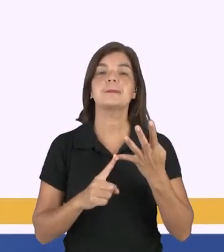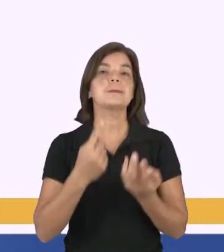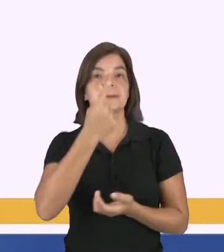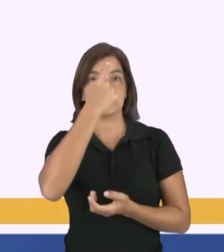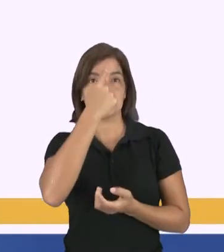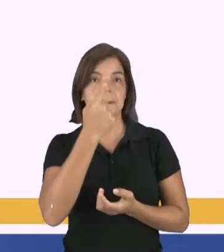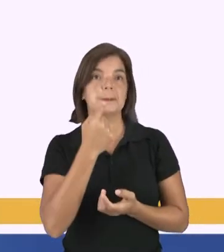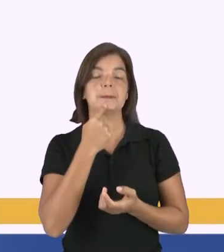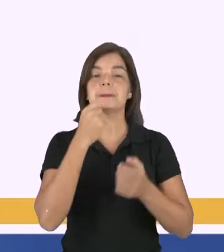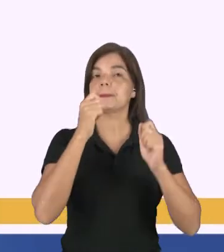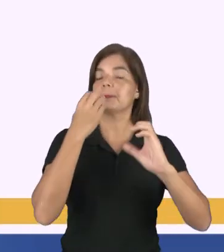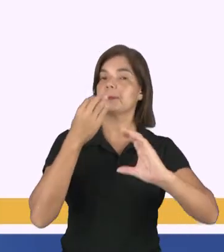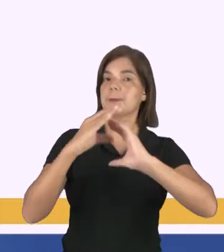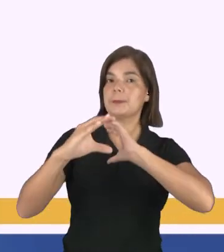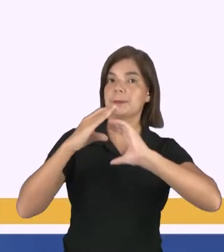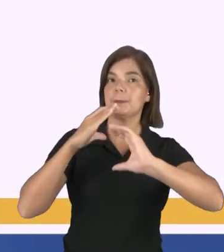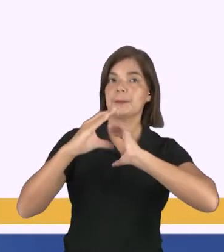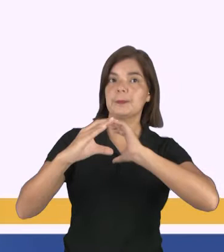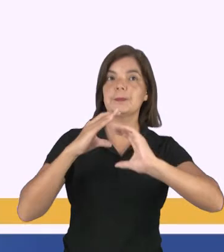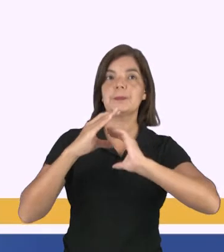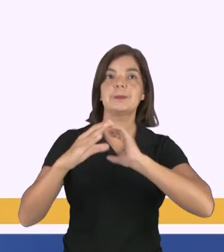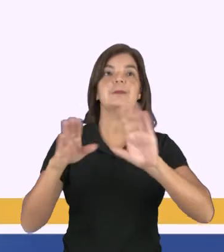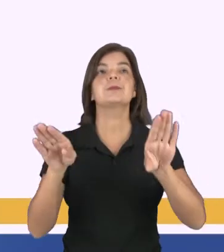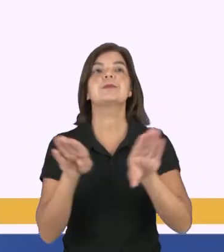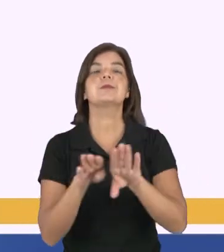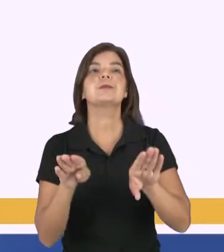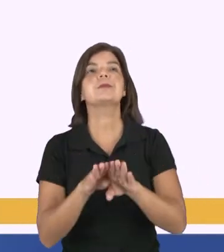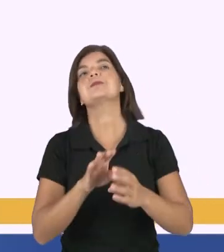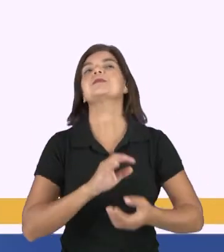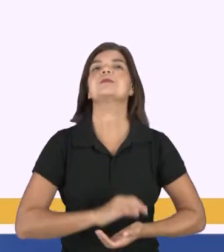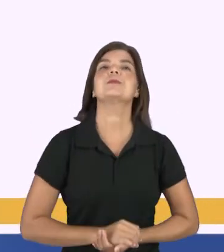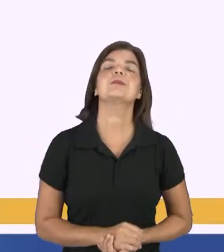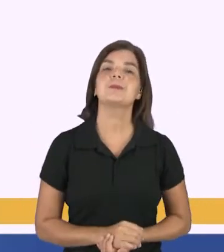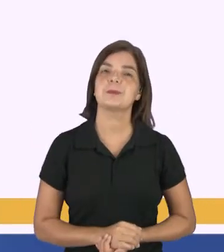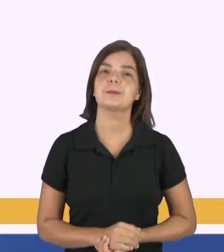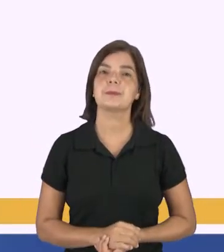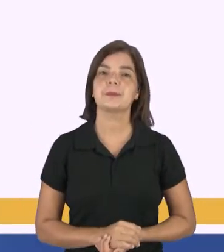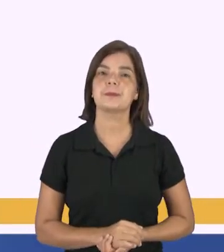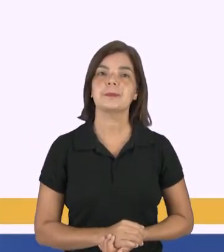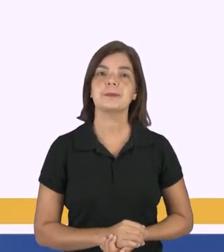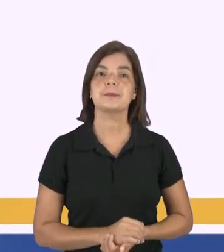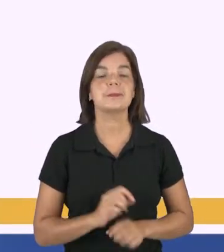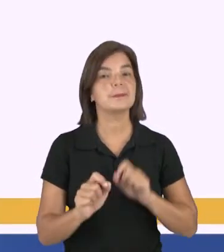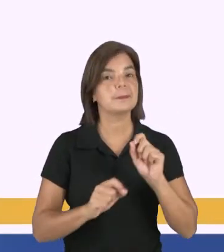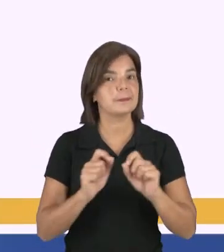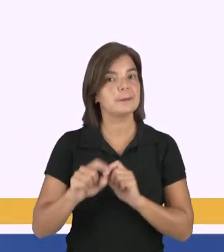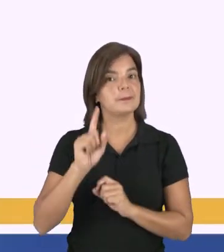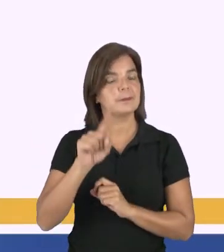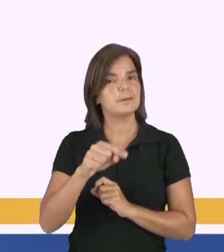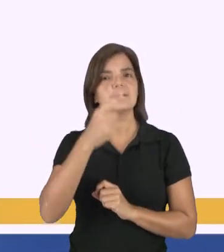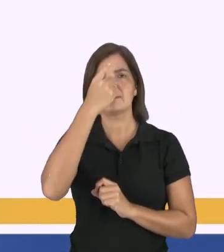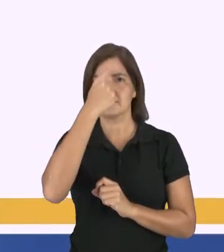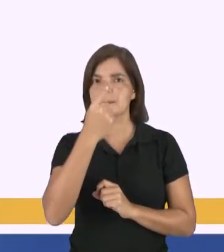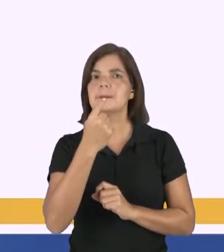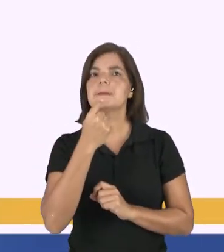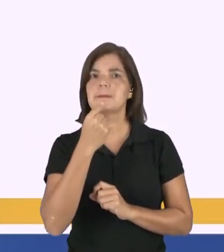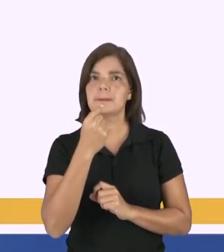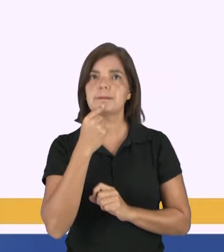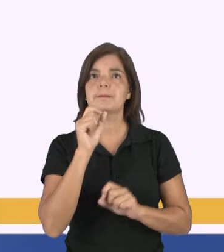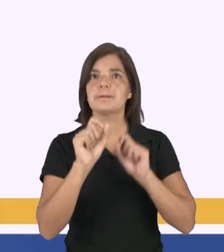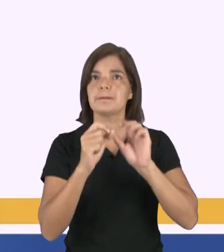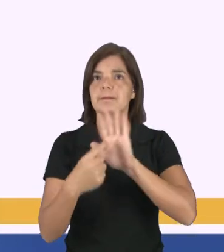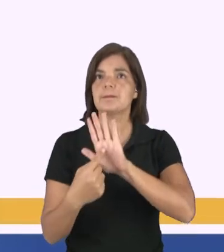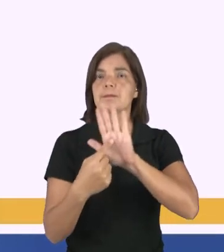quarta figura né os quarto sinal gráfico que são as figuras musicais essas figuras são